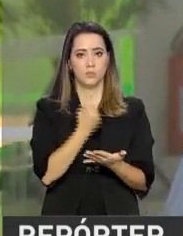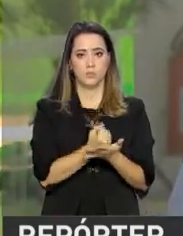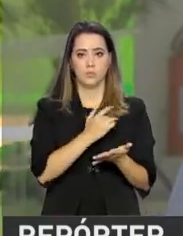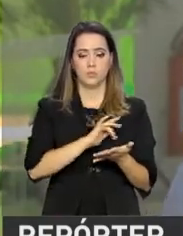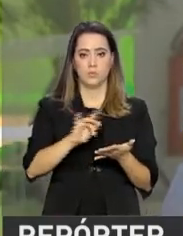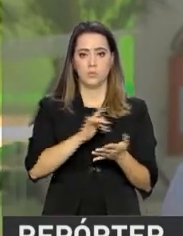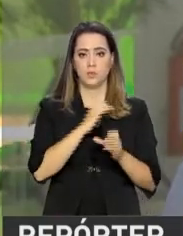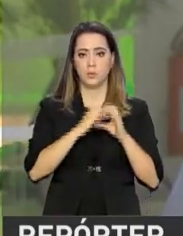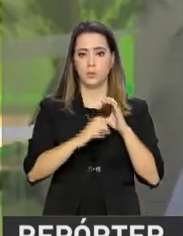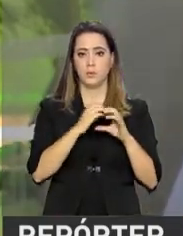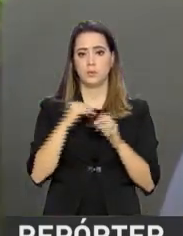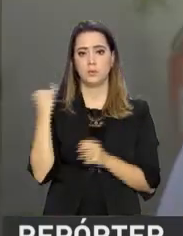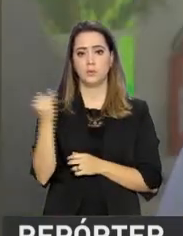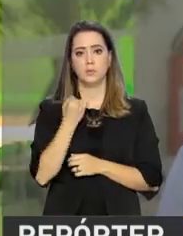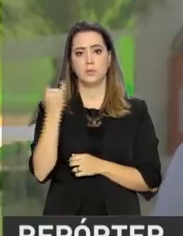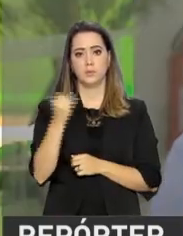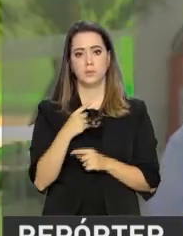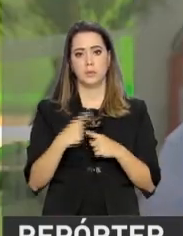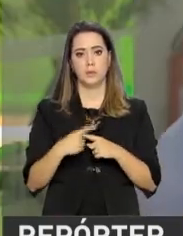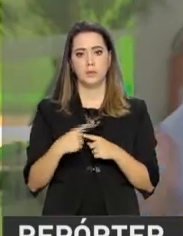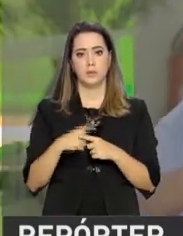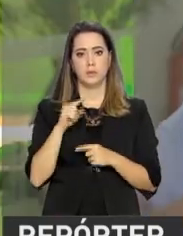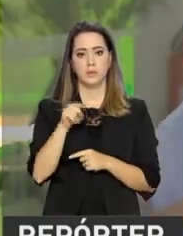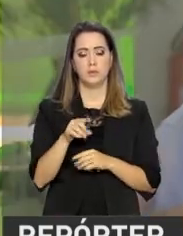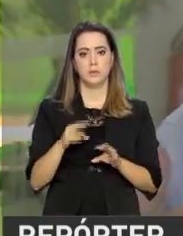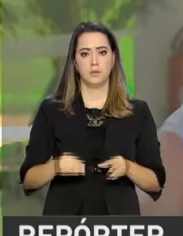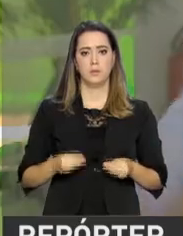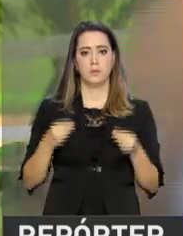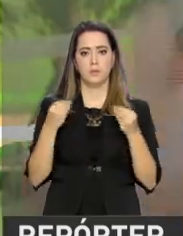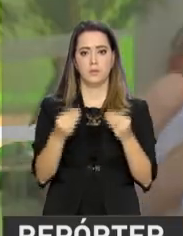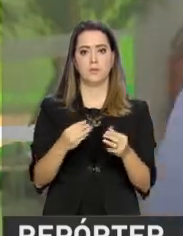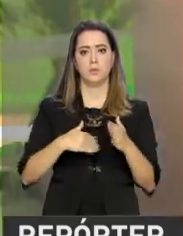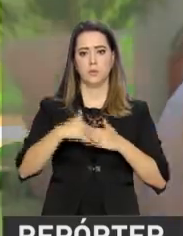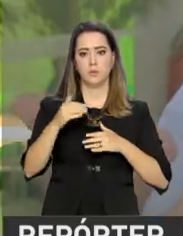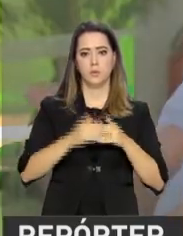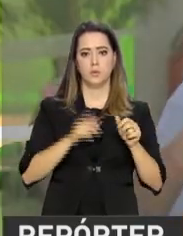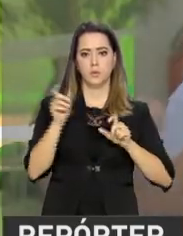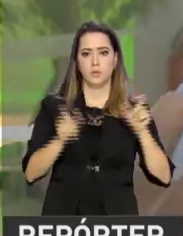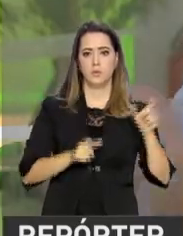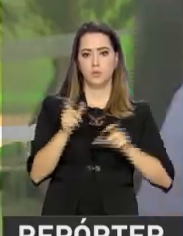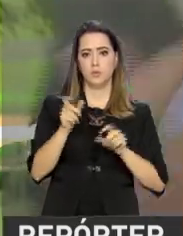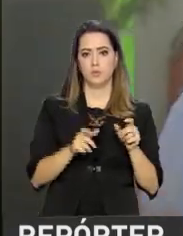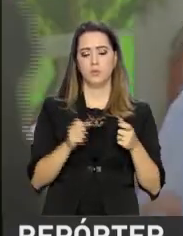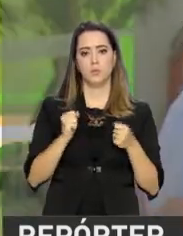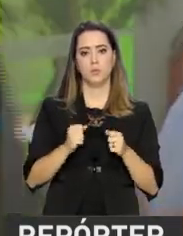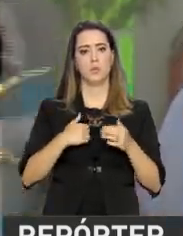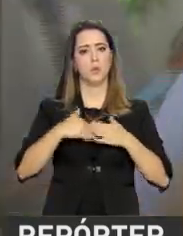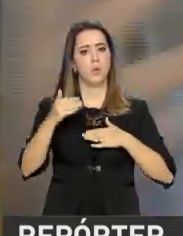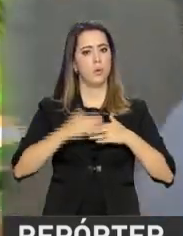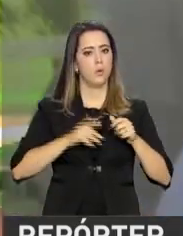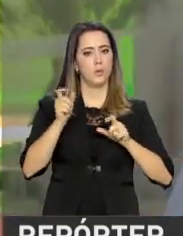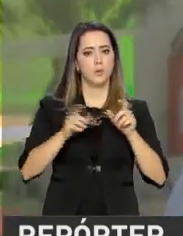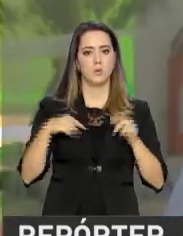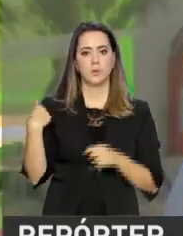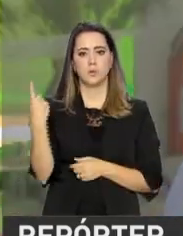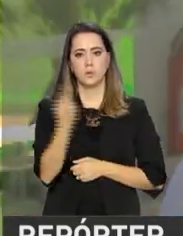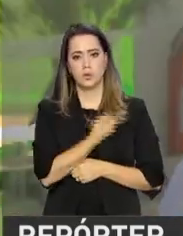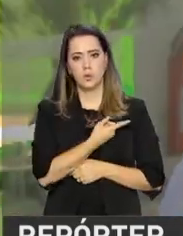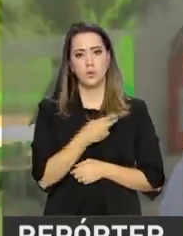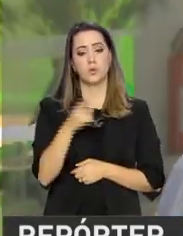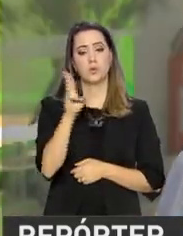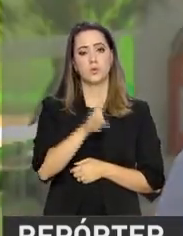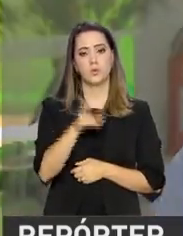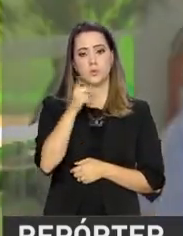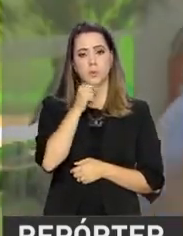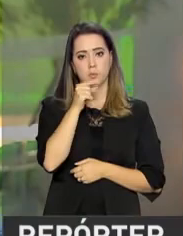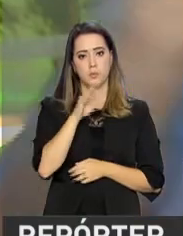da comunicação é extremamente importante, porque isso é que qualquer pessoa urbana, certamente todos nós fazemos uso da